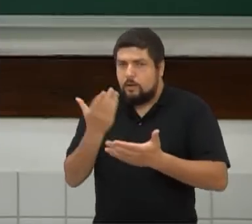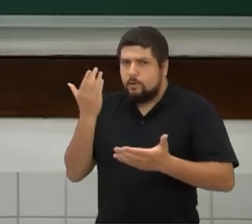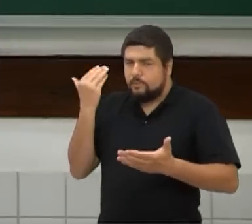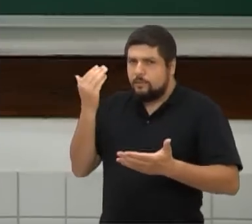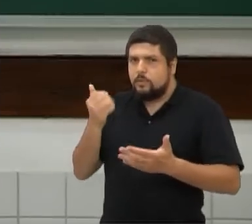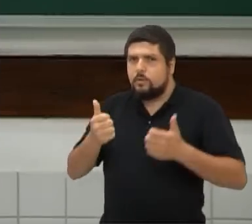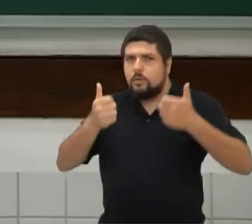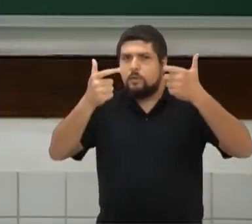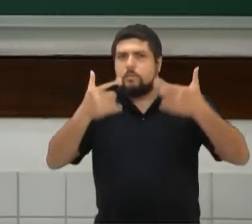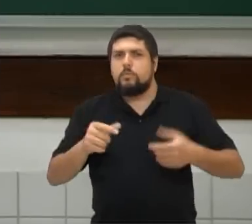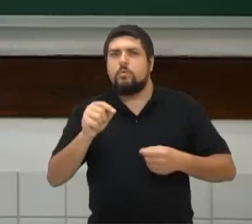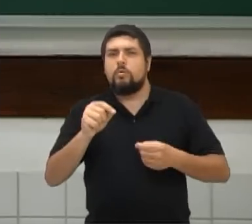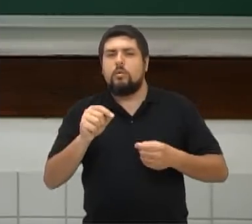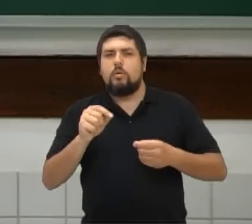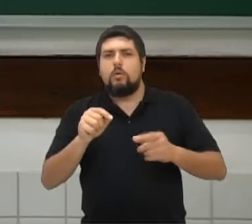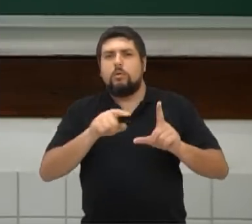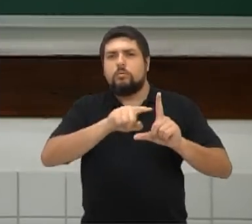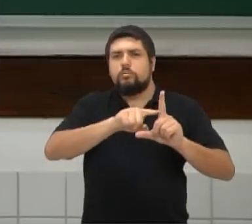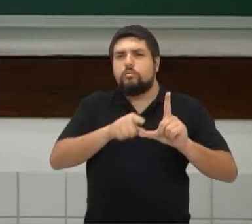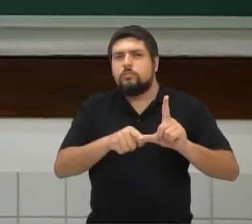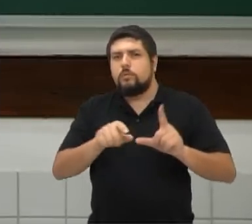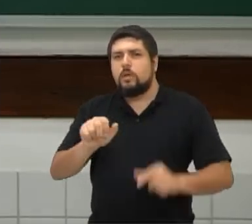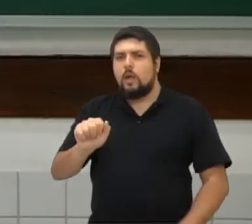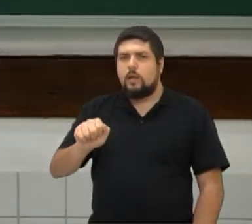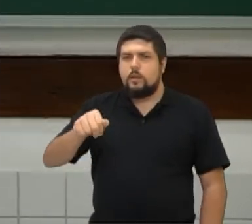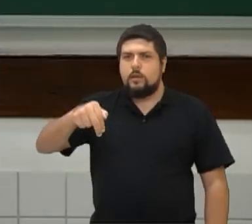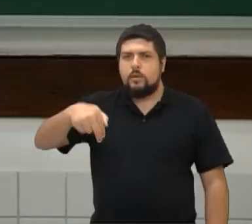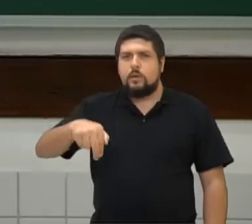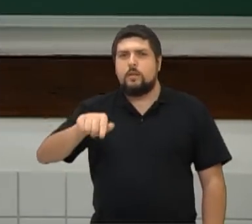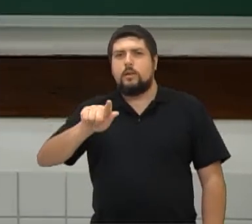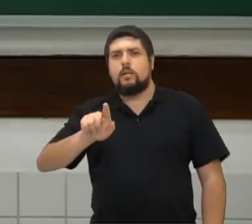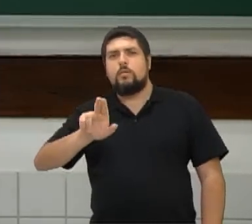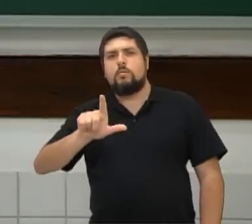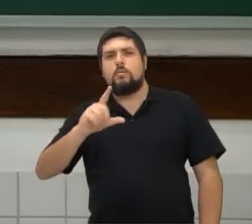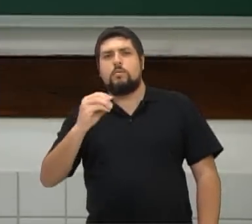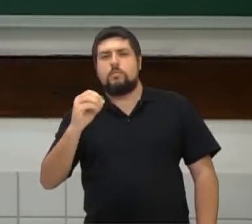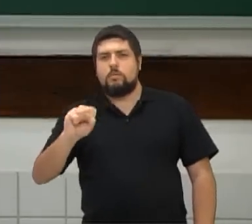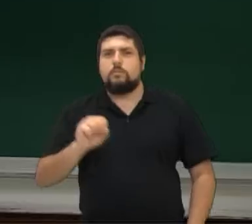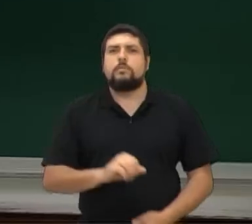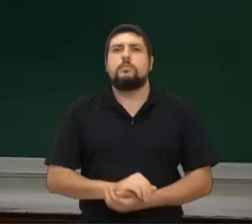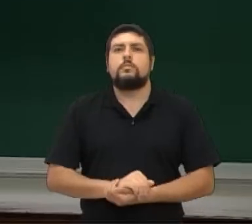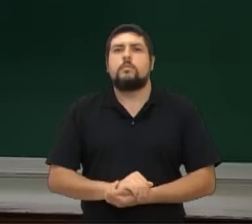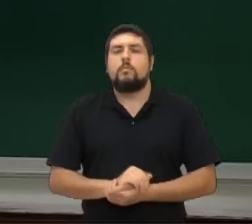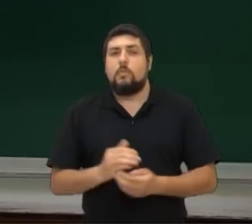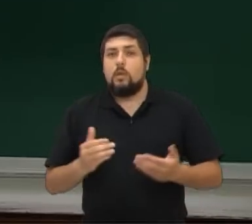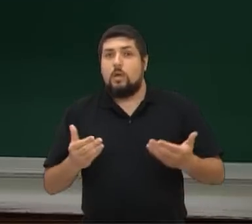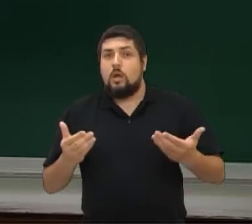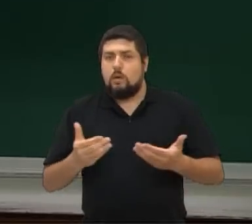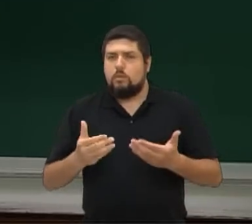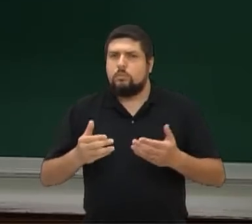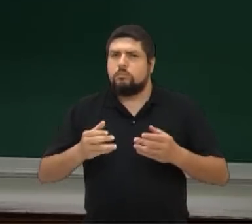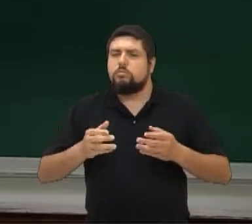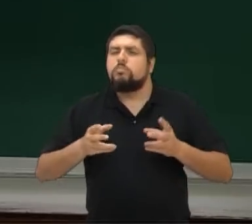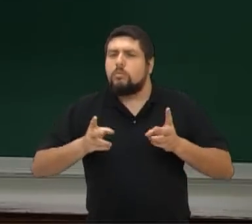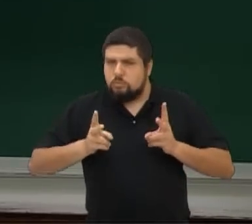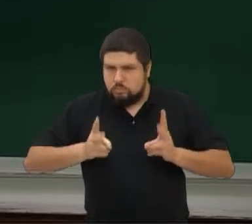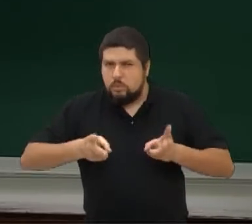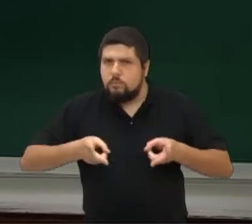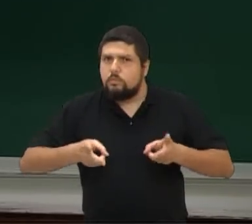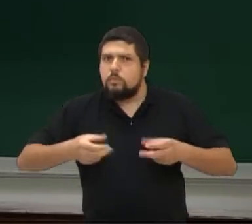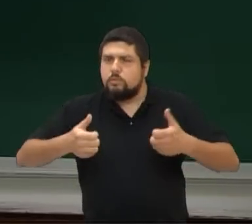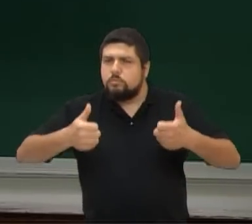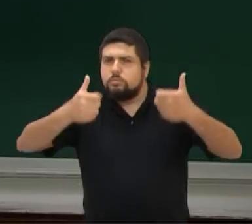falamos sobre ângulos. E na aula de hoje, nós vamos retomar esse mesmo conceito. Esse conceito é